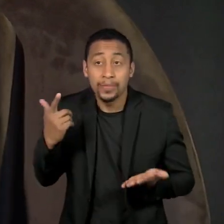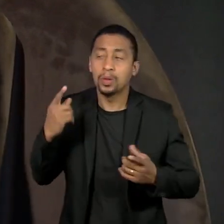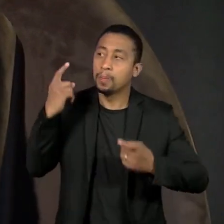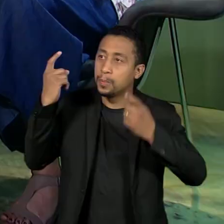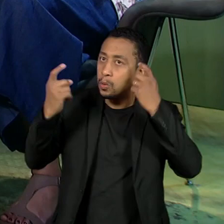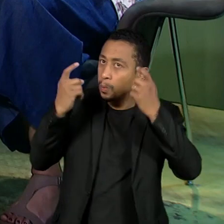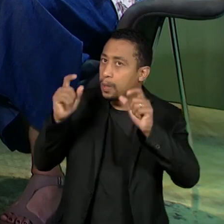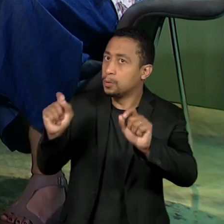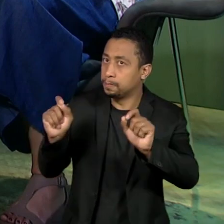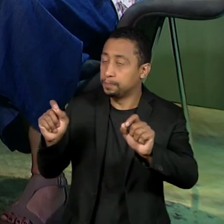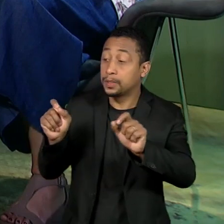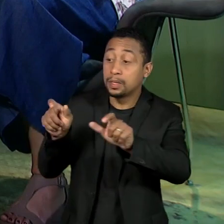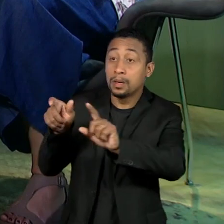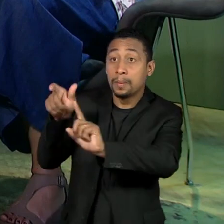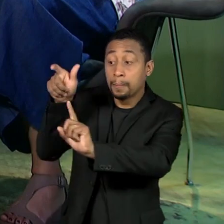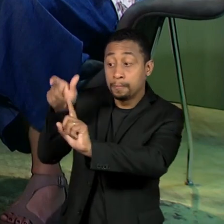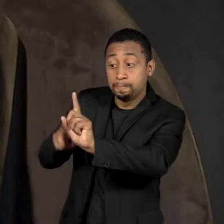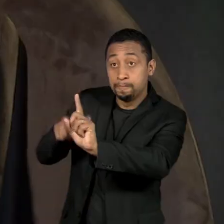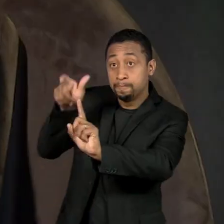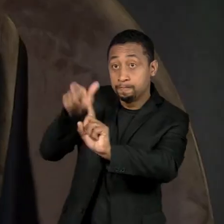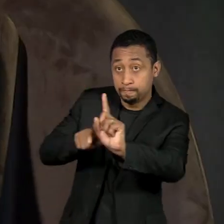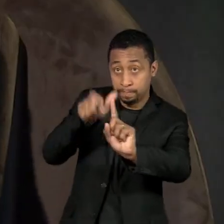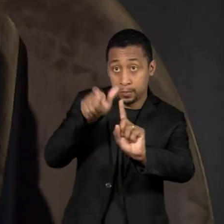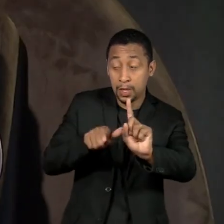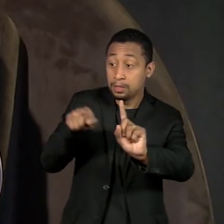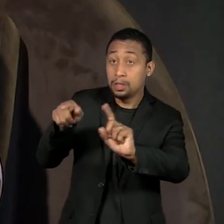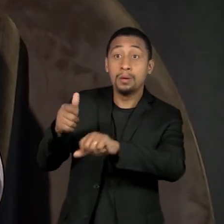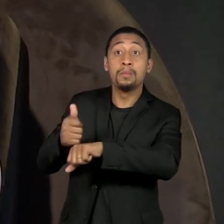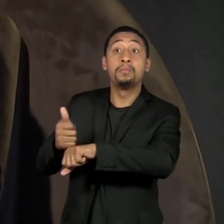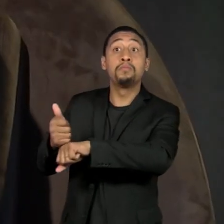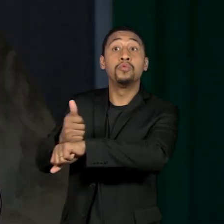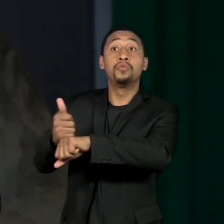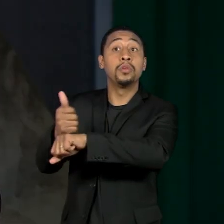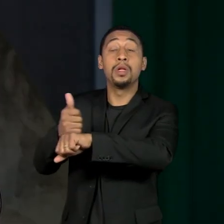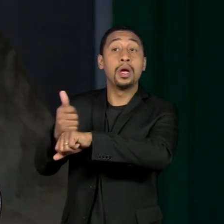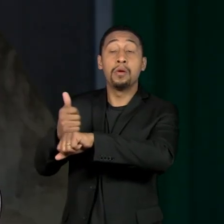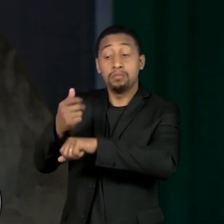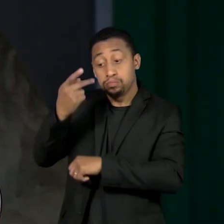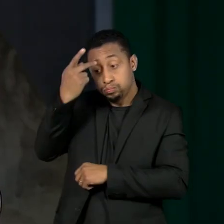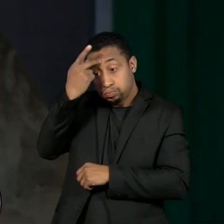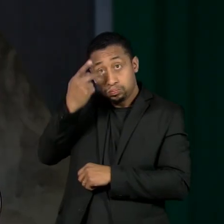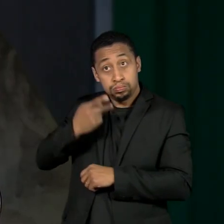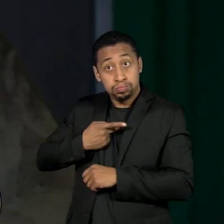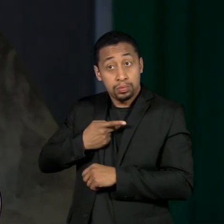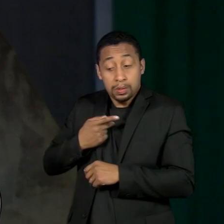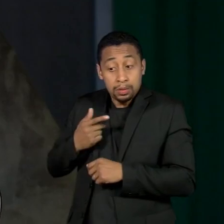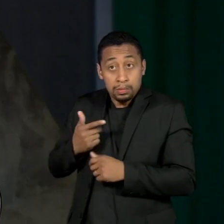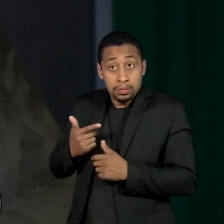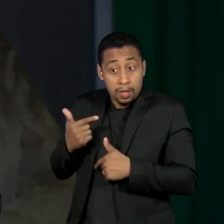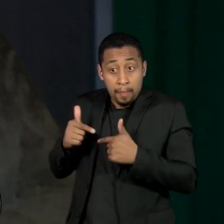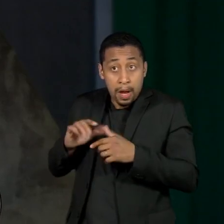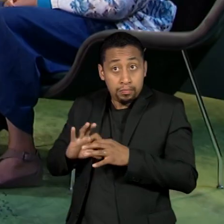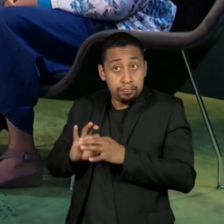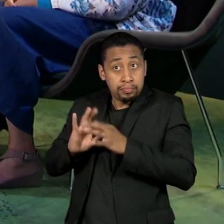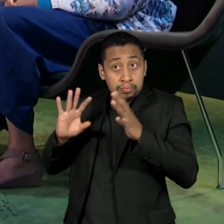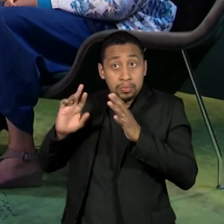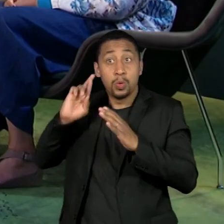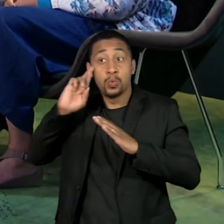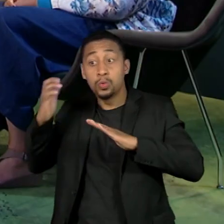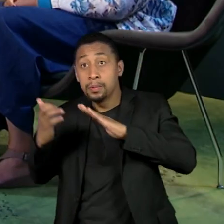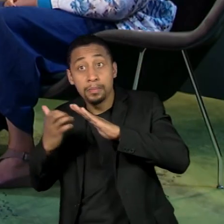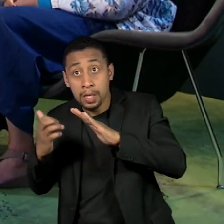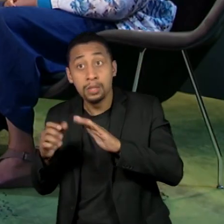aquele personagem que é um profissional liberal, porque o imaginário racista